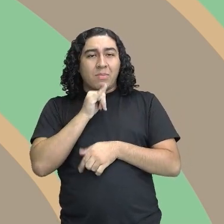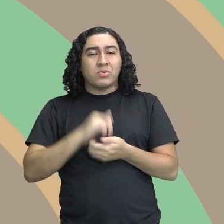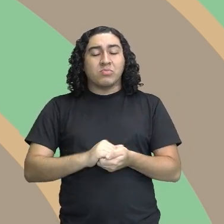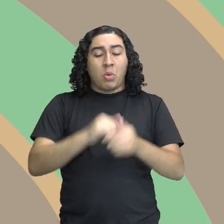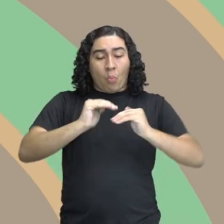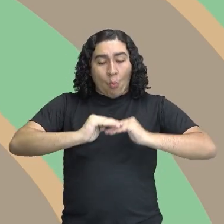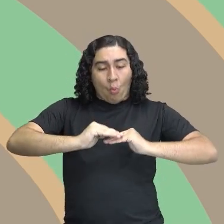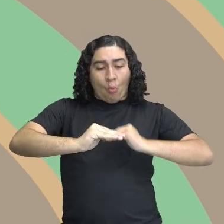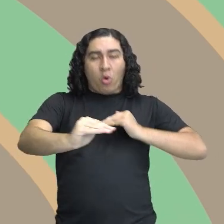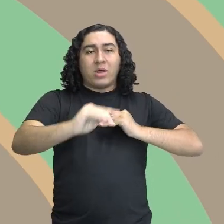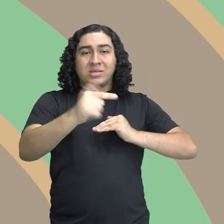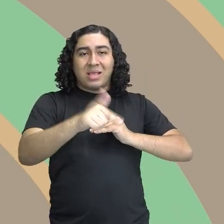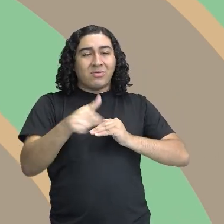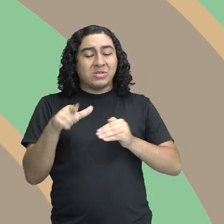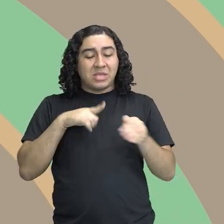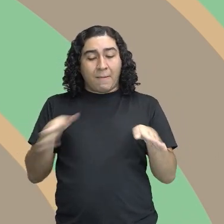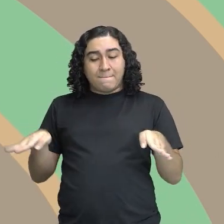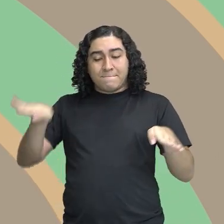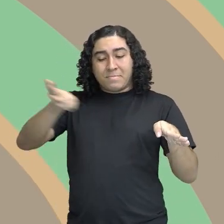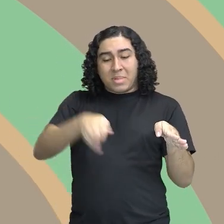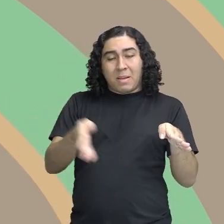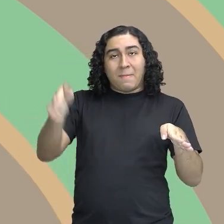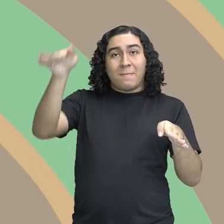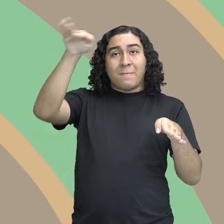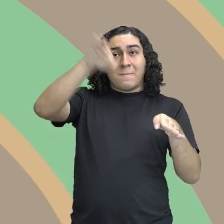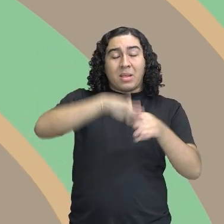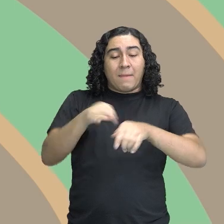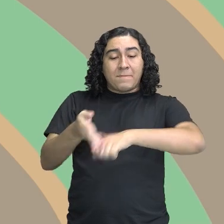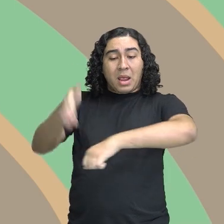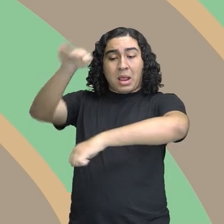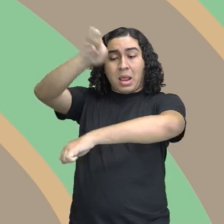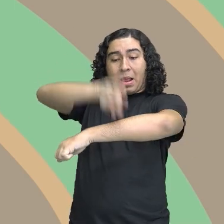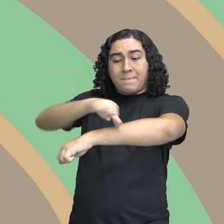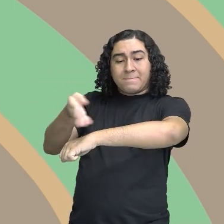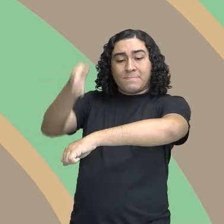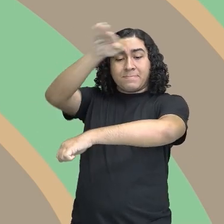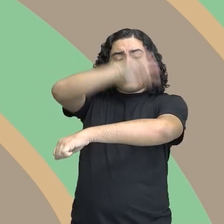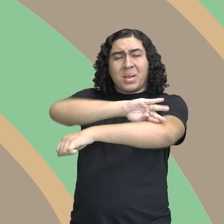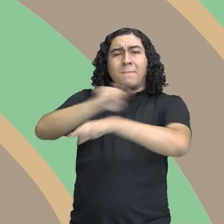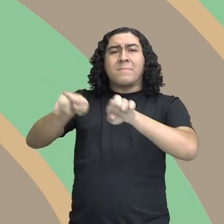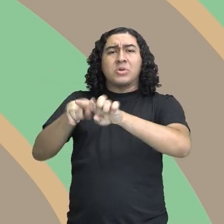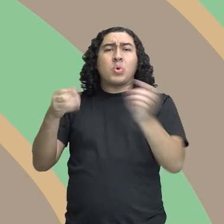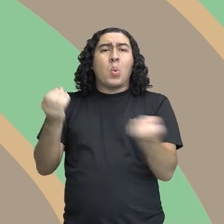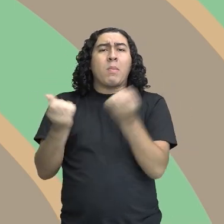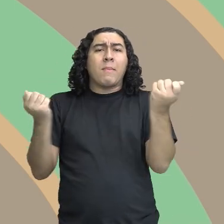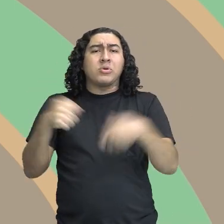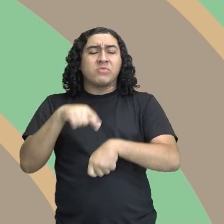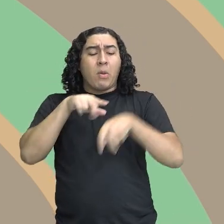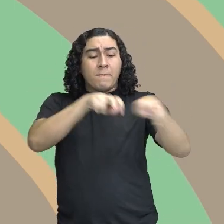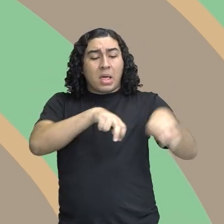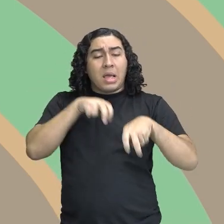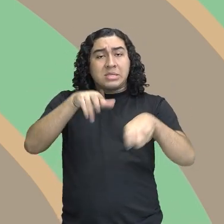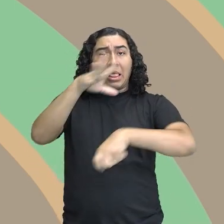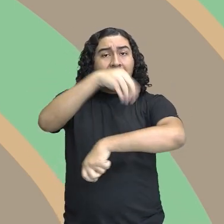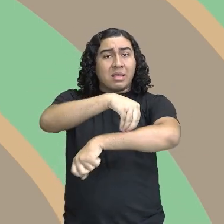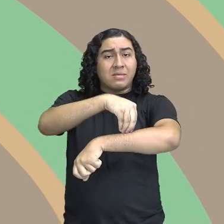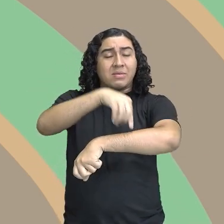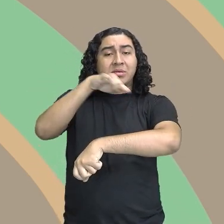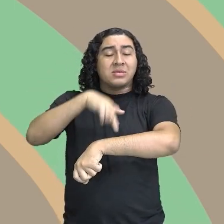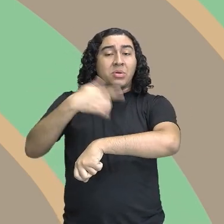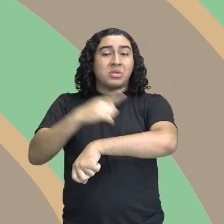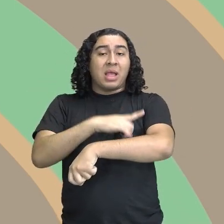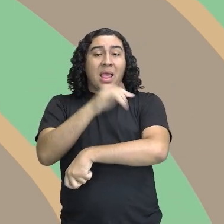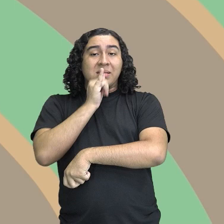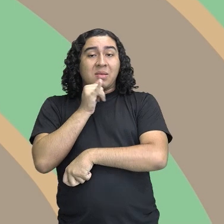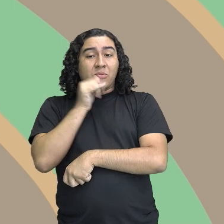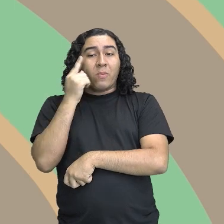eles precisavam cultivar também para se alimentar. Como é que cultiva nas montanhas, então? Então, eles vão criar esses terraços que, como se